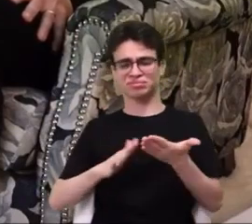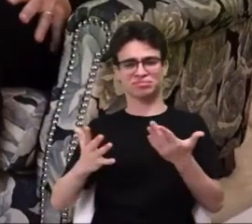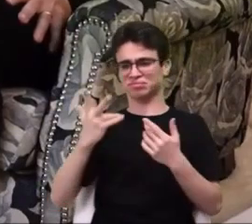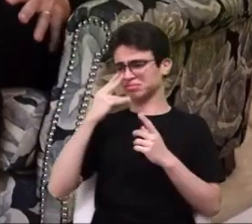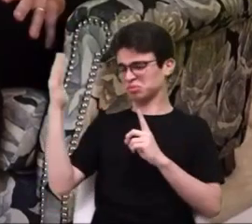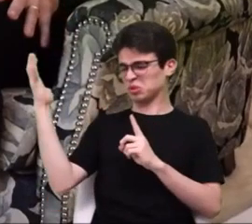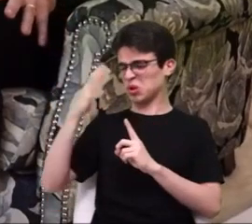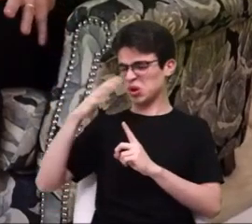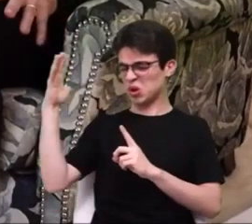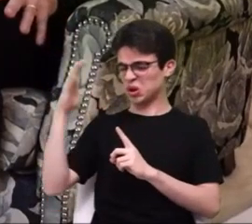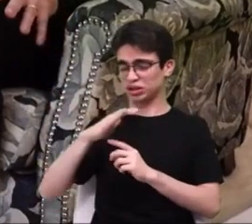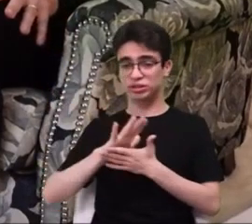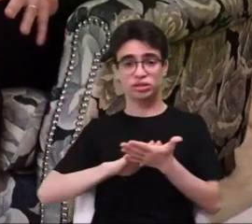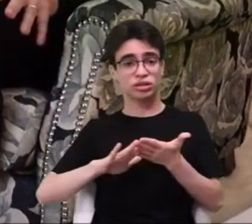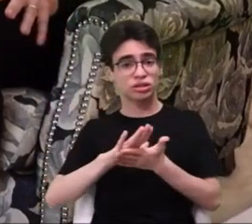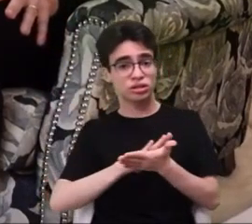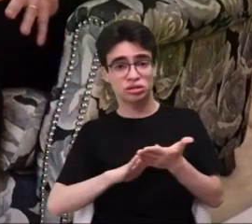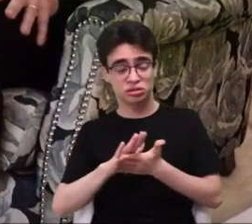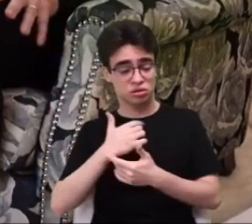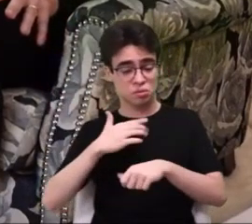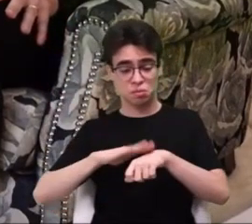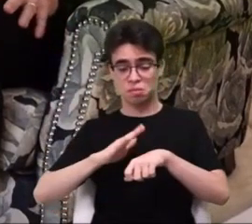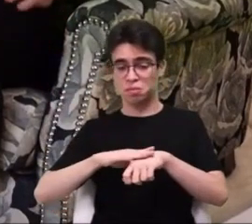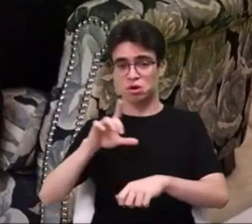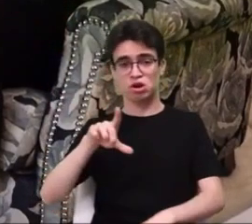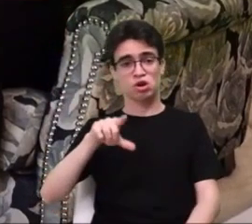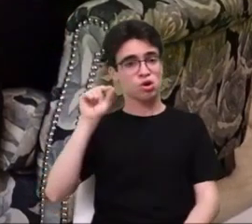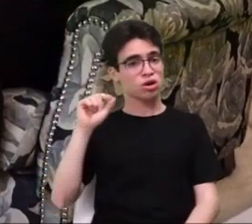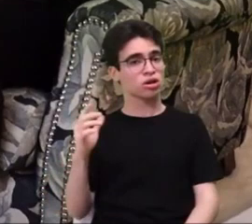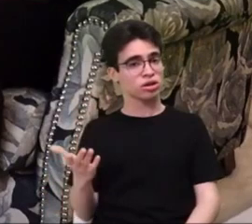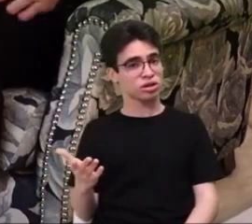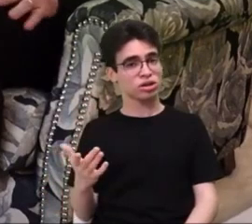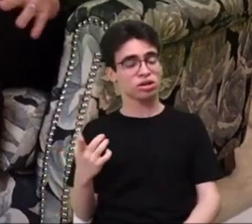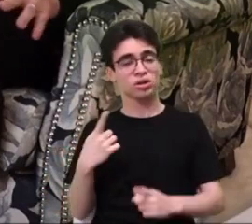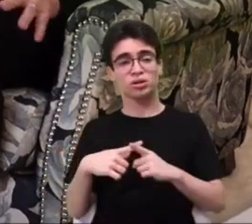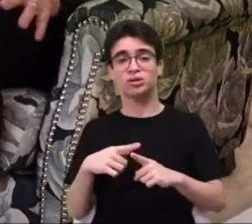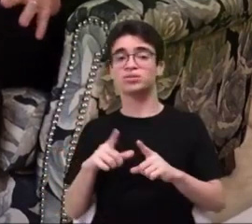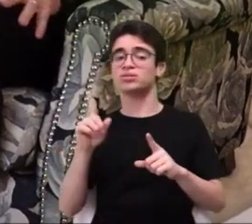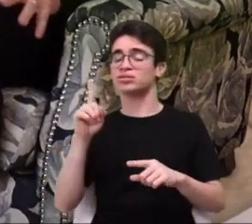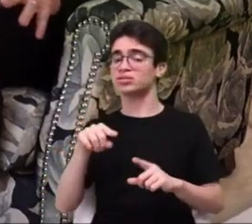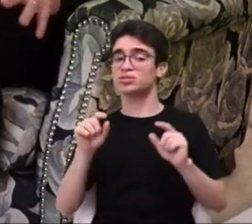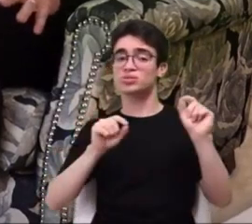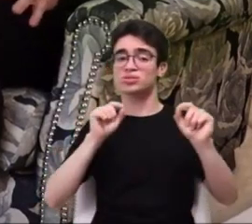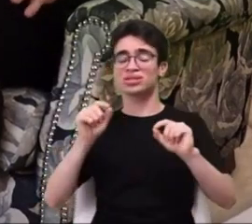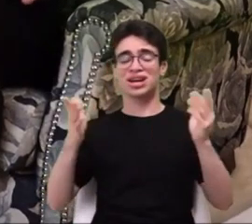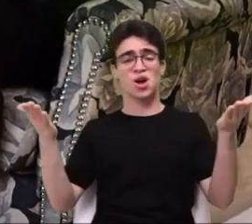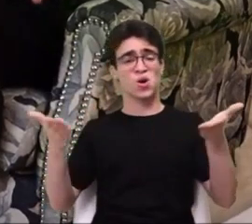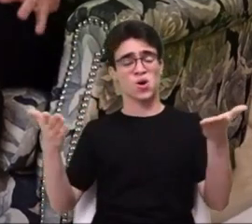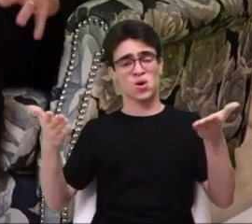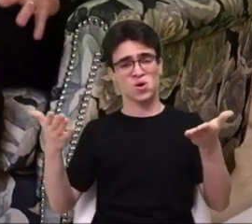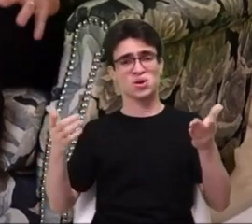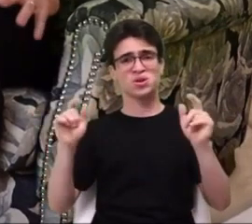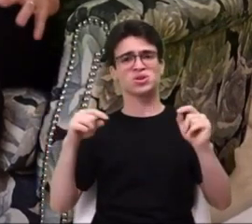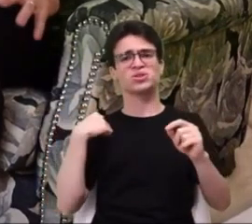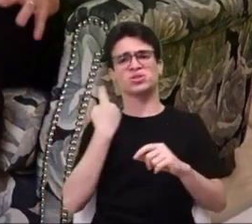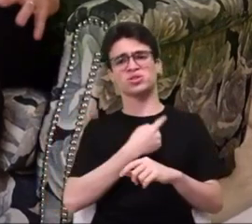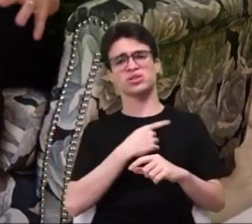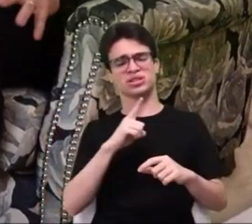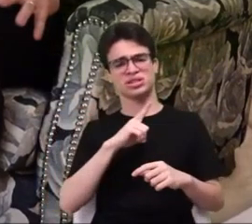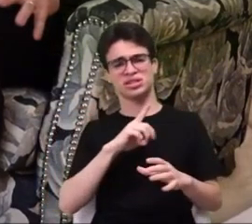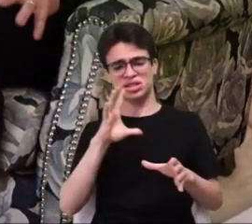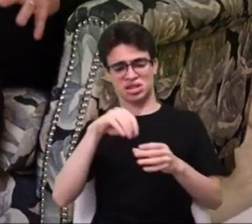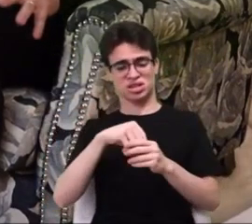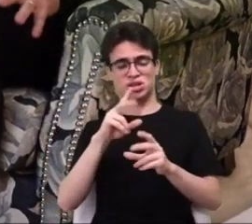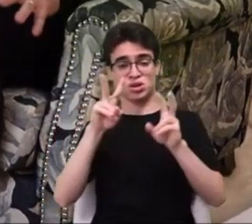cerebral. Né? Foi uma decisão minha. Que, aliás, é um dos pontos que hoje também nós temos dentro do